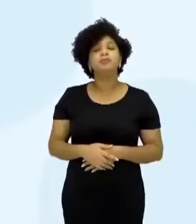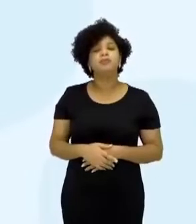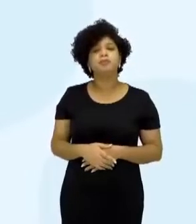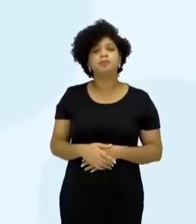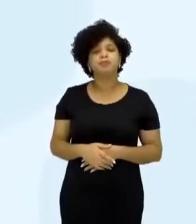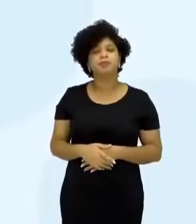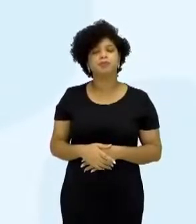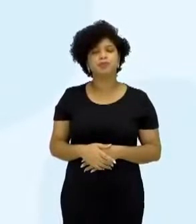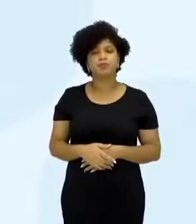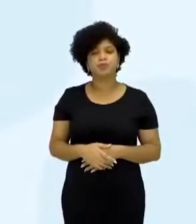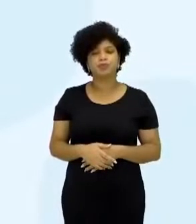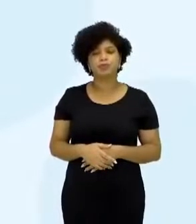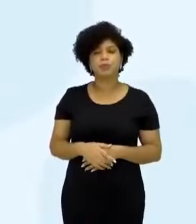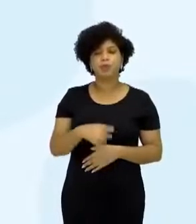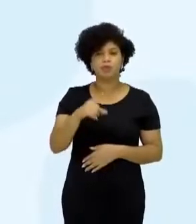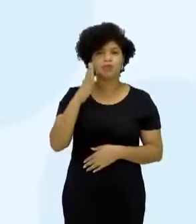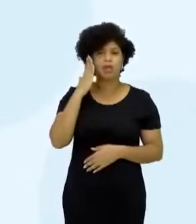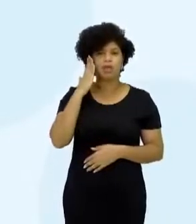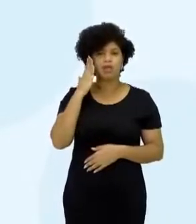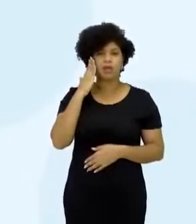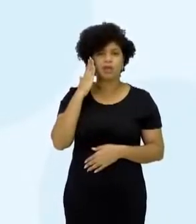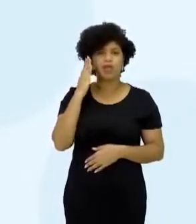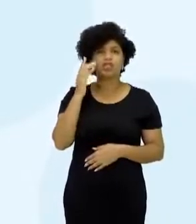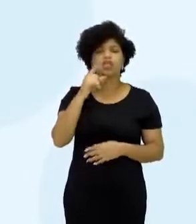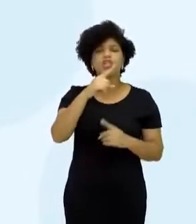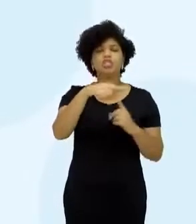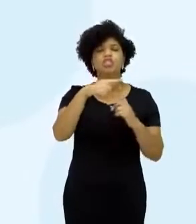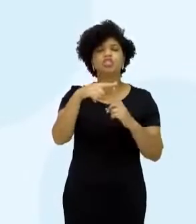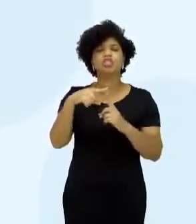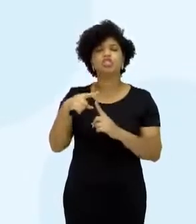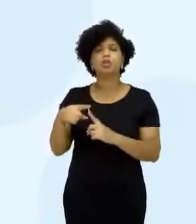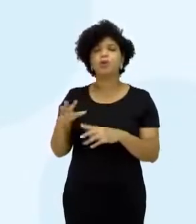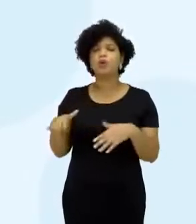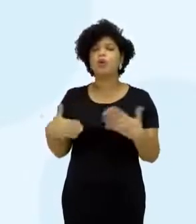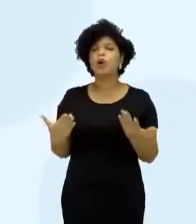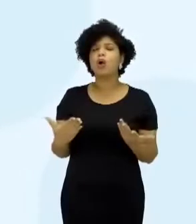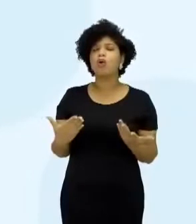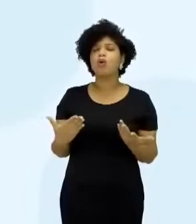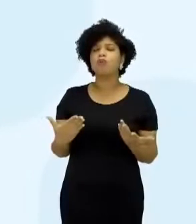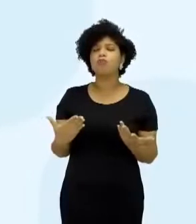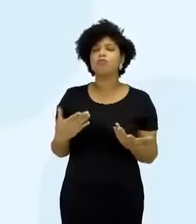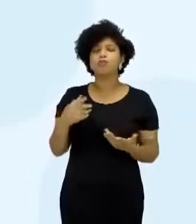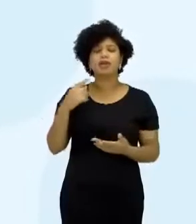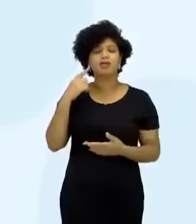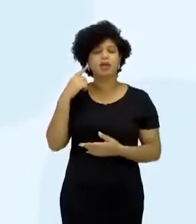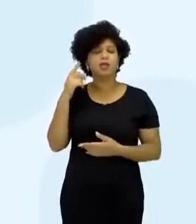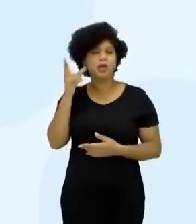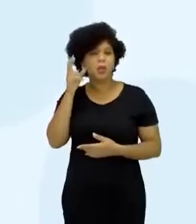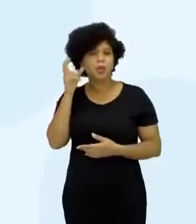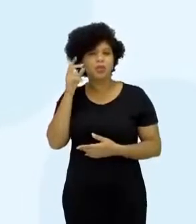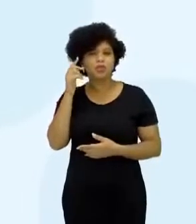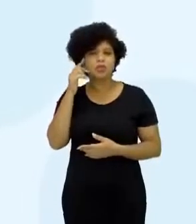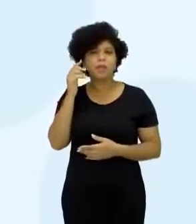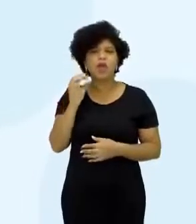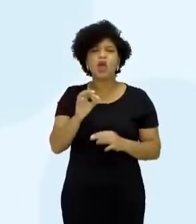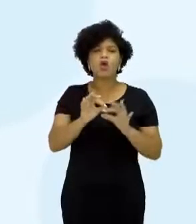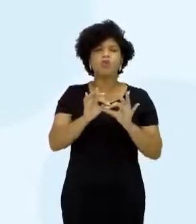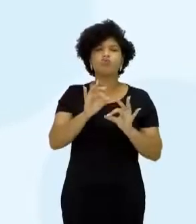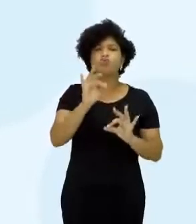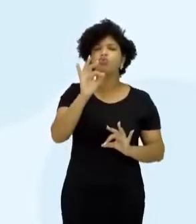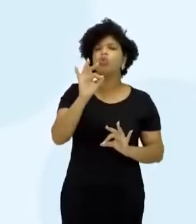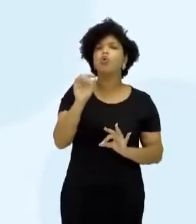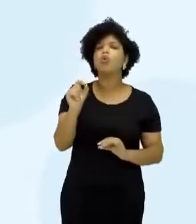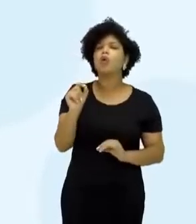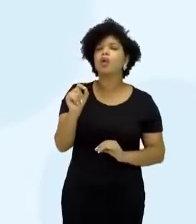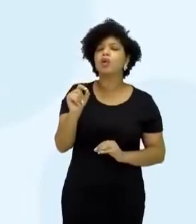muito importante você saber quais são o som e as suas características, né? Então, por exemplo, a altura. O que é ser altura? A altura